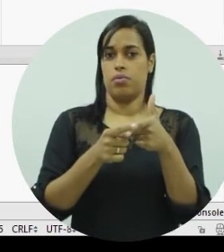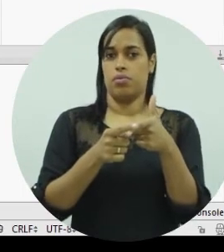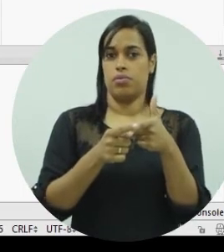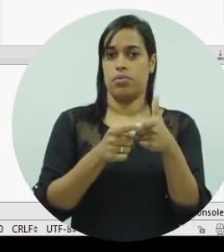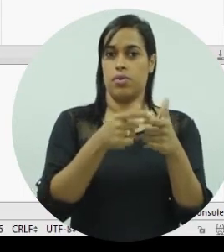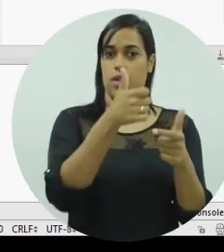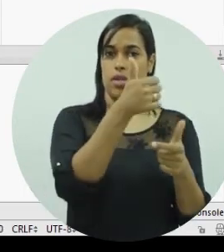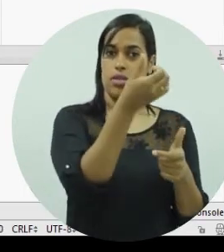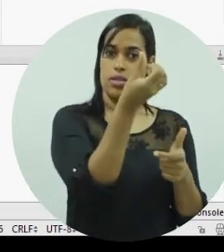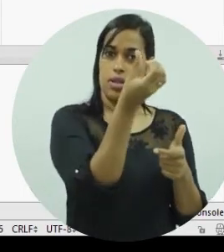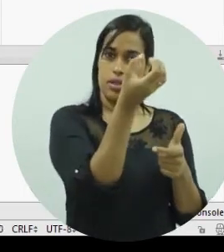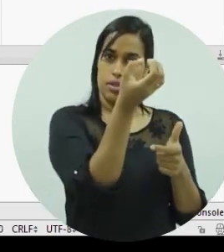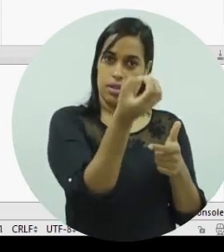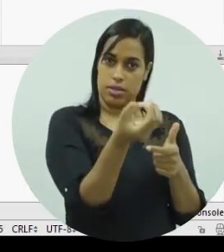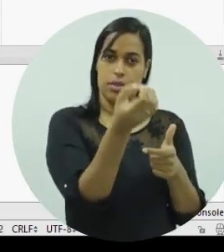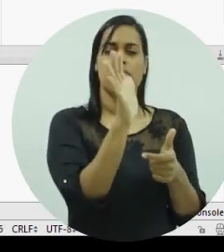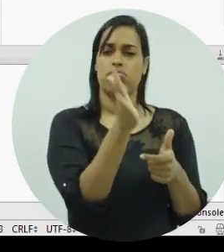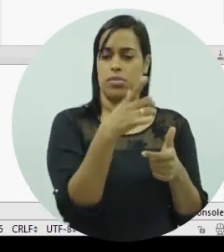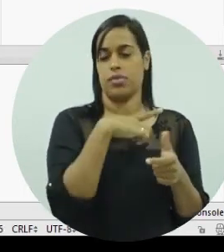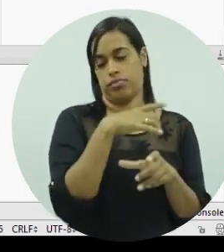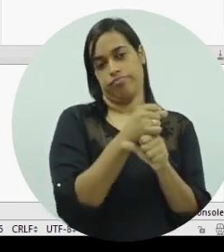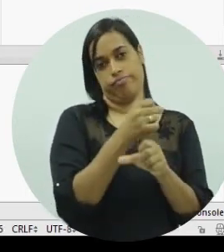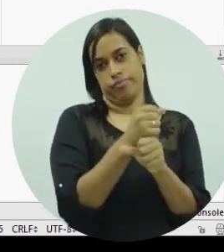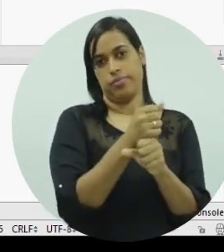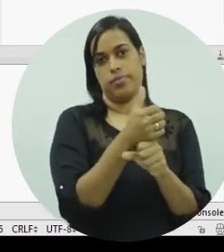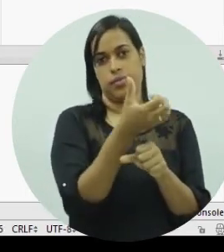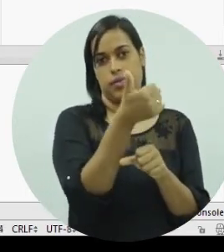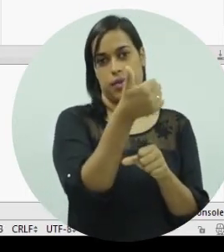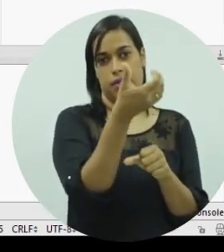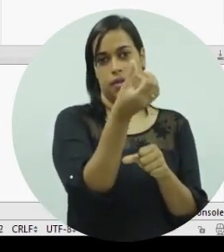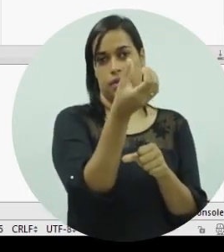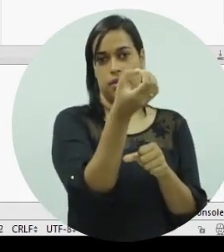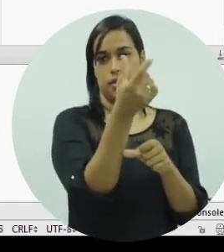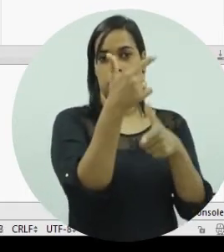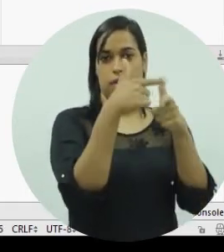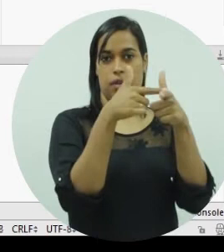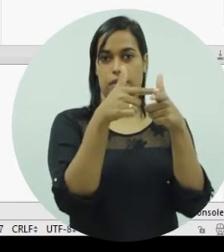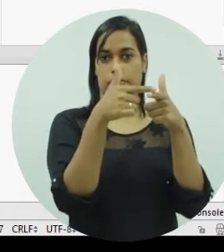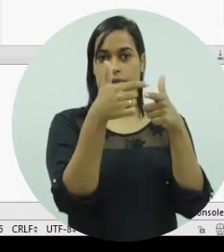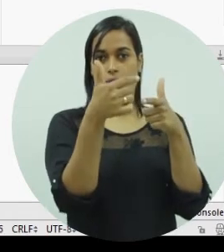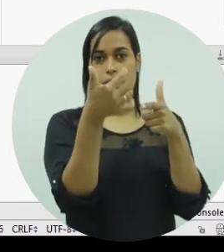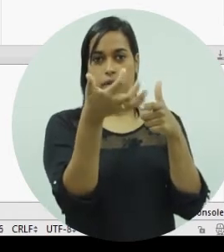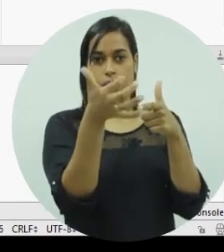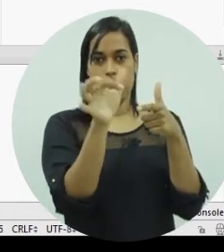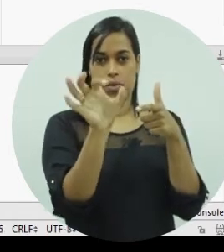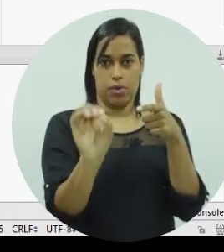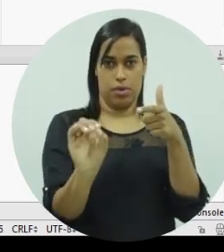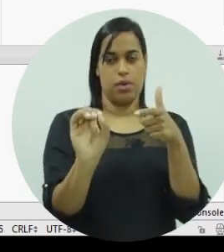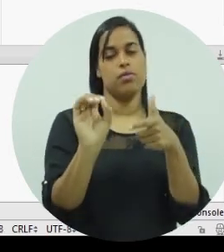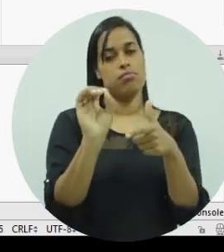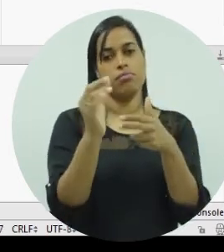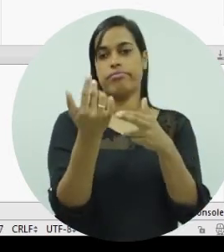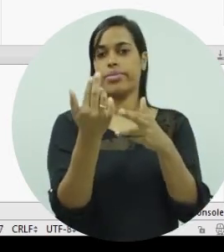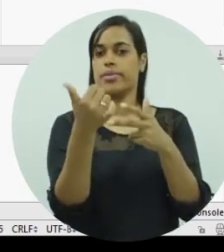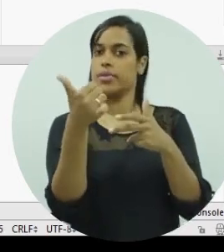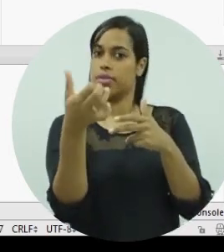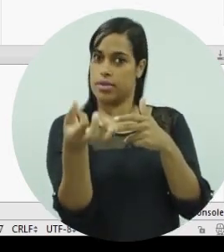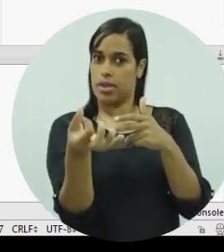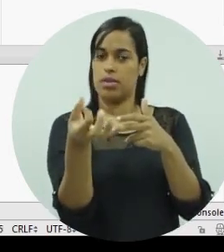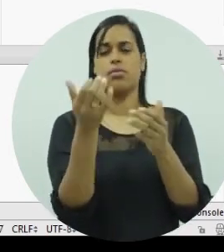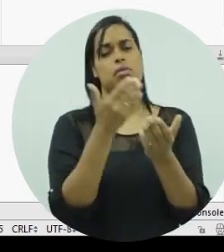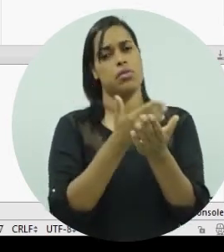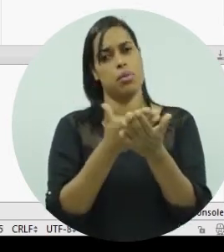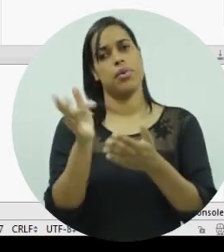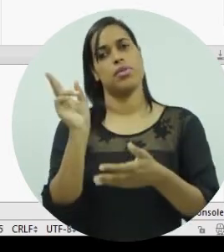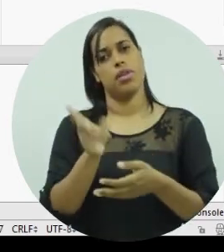o 160, que ele já calculou, dividido por 10, que aí vai dar 16. Aí ele começa de